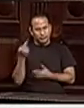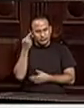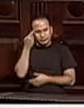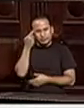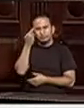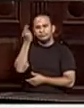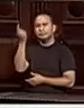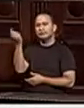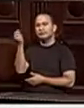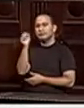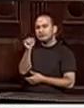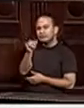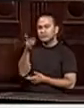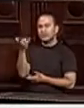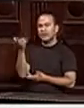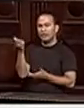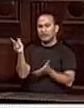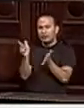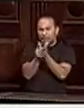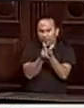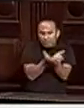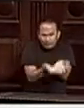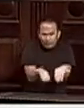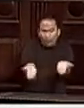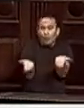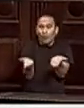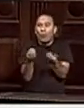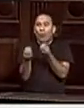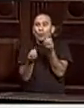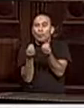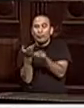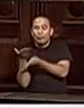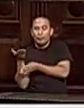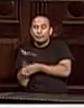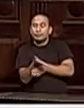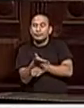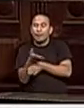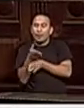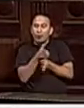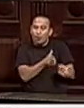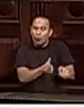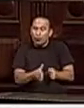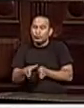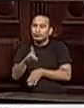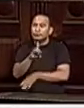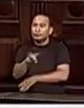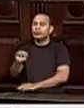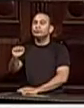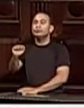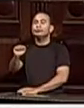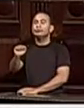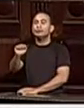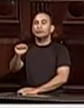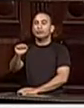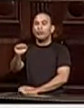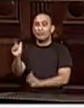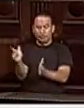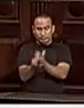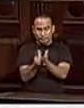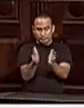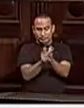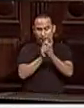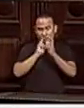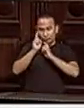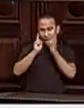Imagine, se não eram publicados, como que eles poderiam entrar na ordem do dia, na pauta para discussão